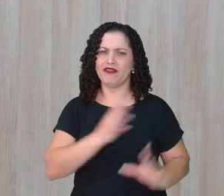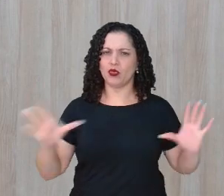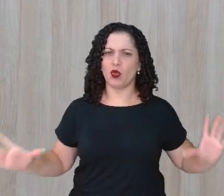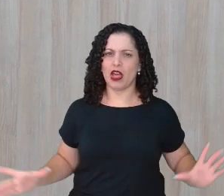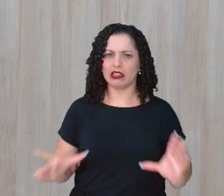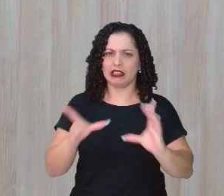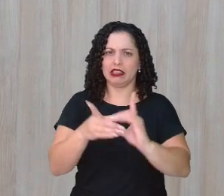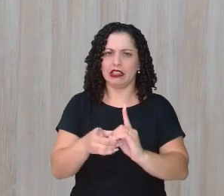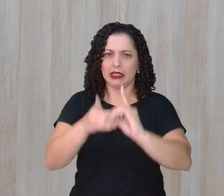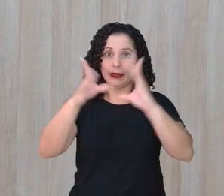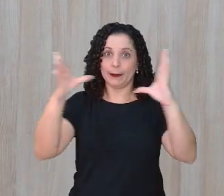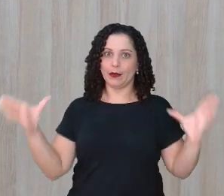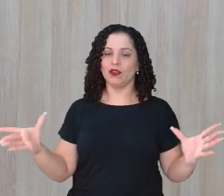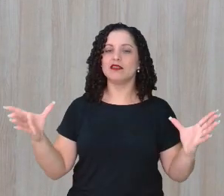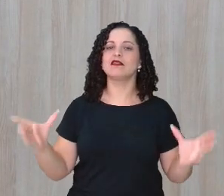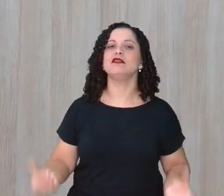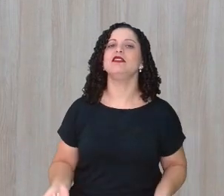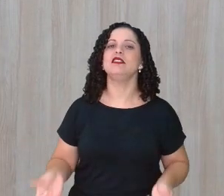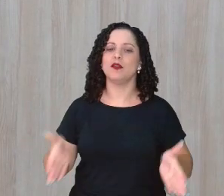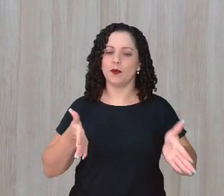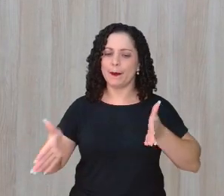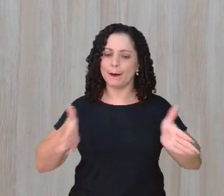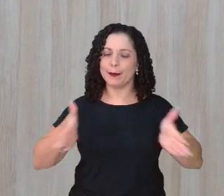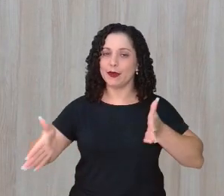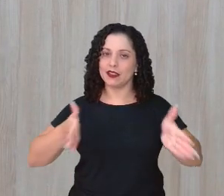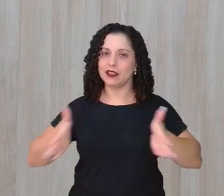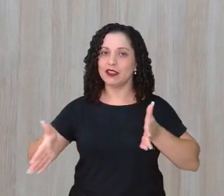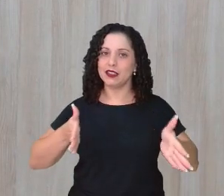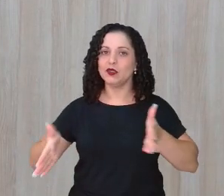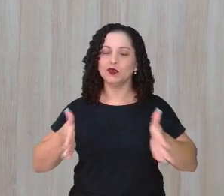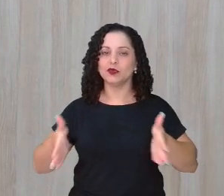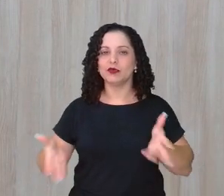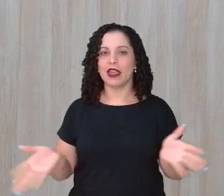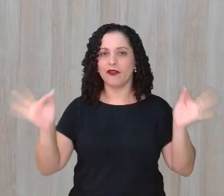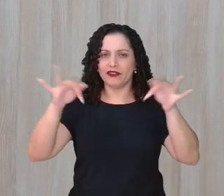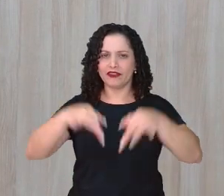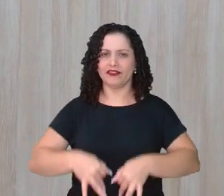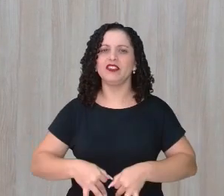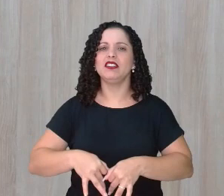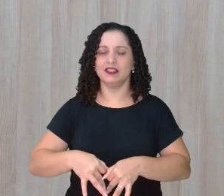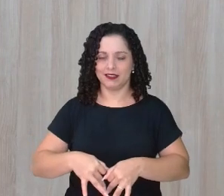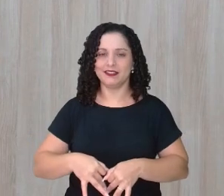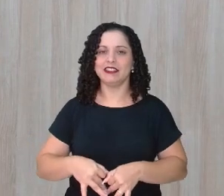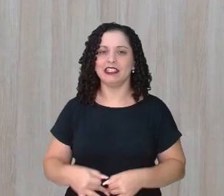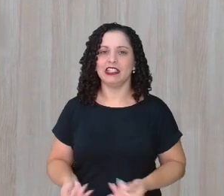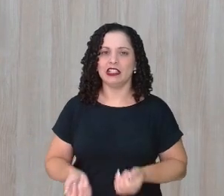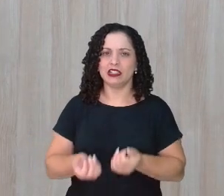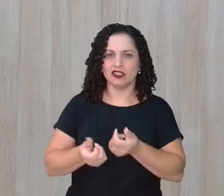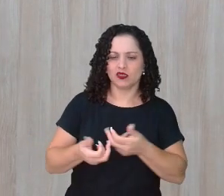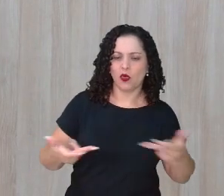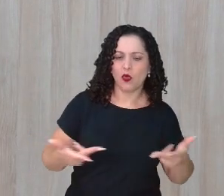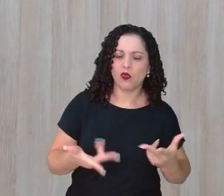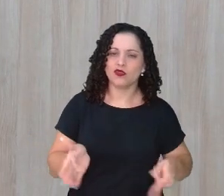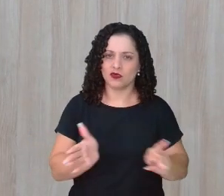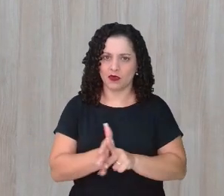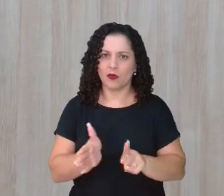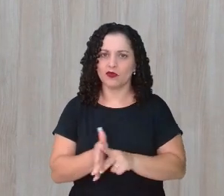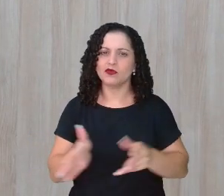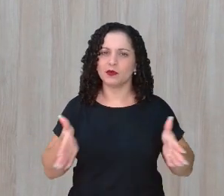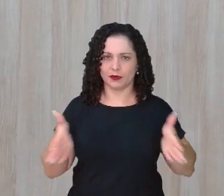Dentro de um momento ali que eles estavam querendo o fim do absolutismo, né? Daquela vida ali